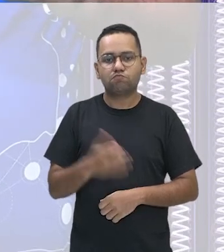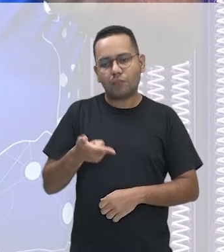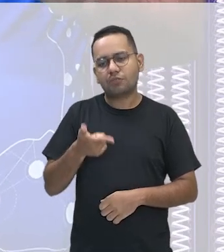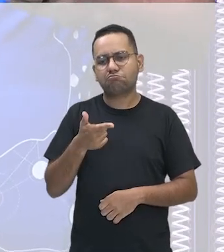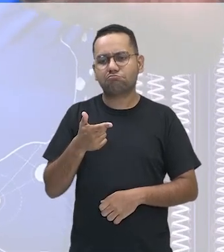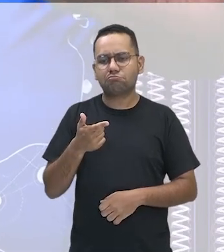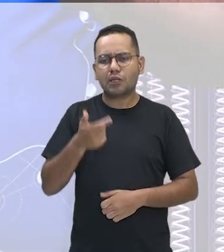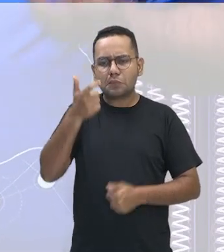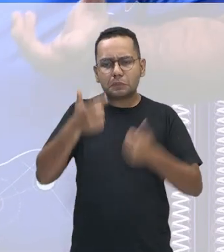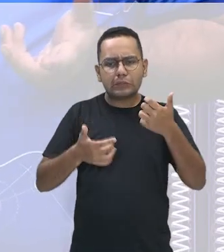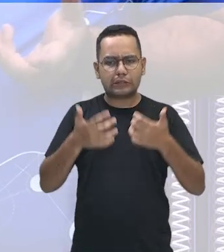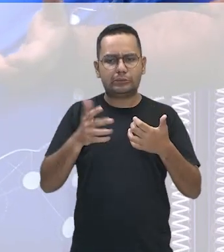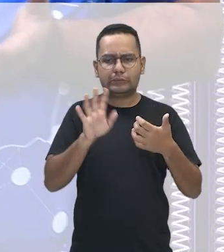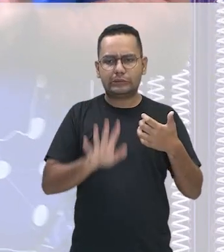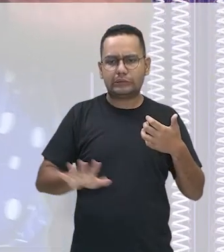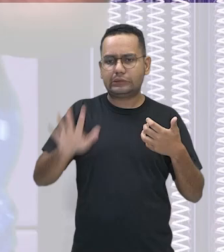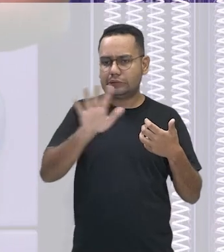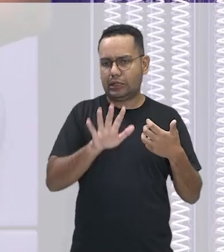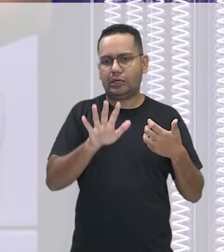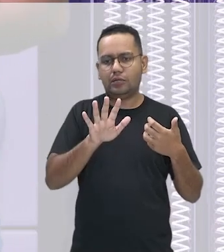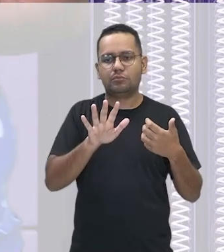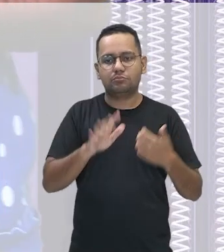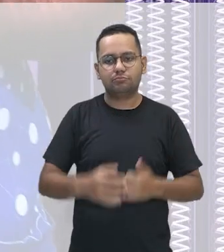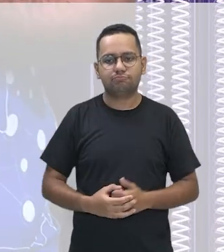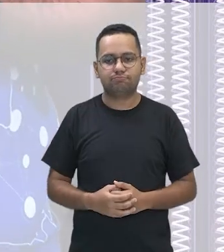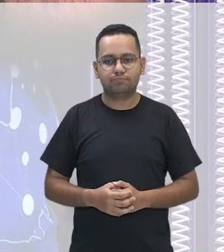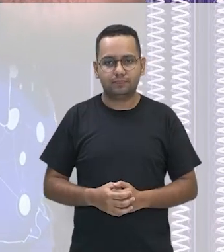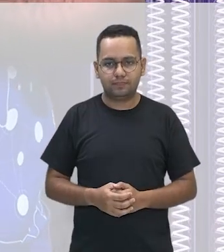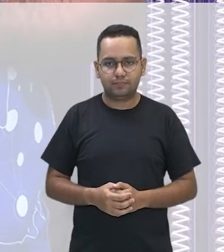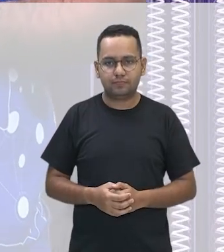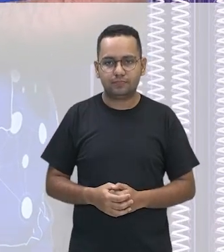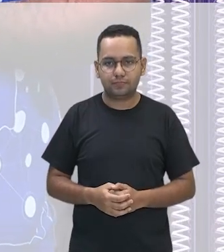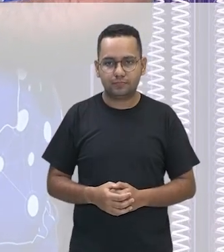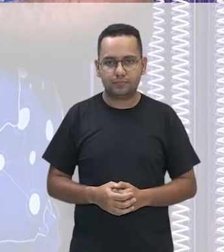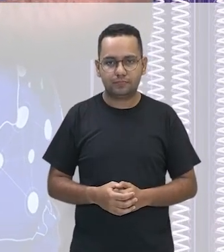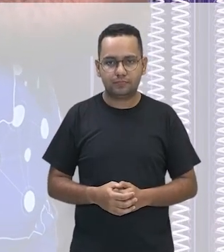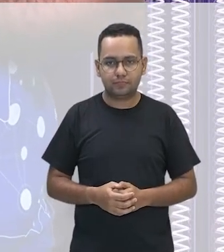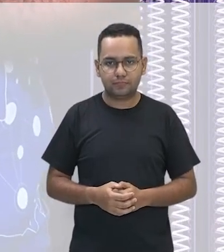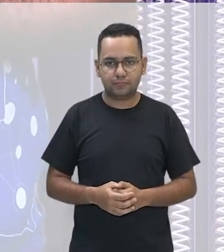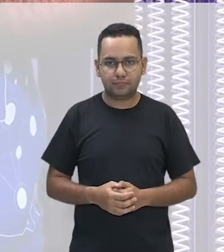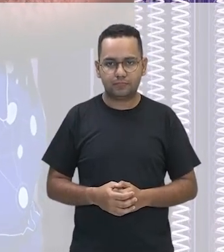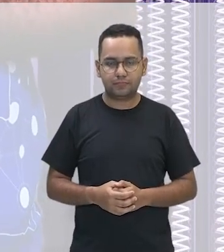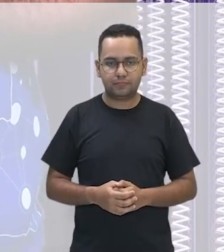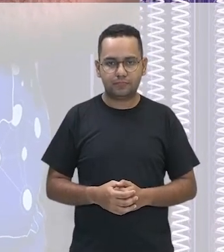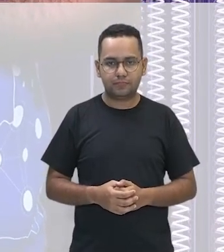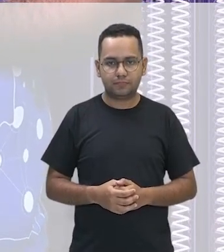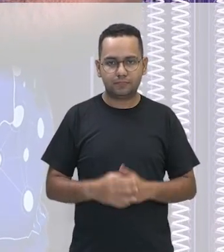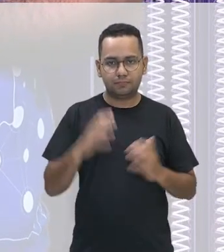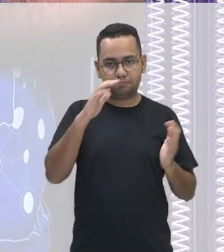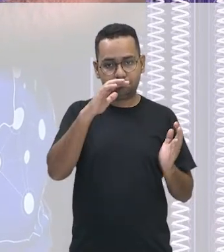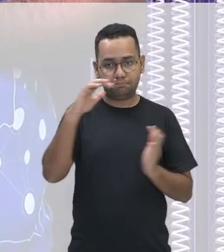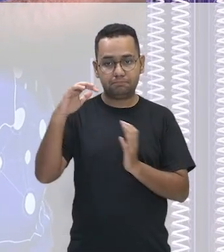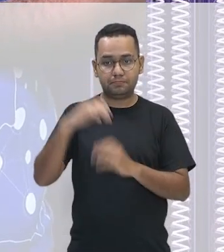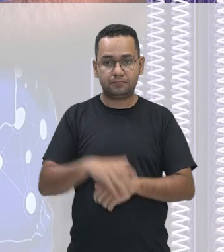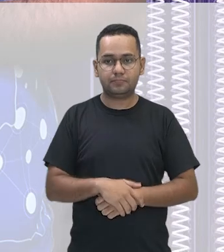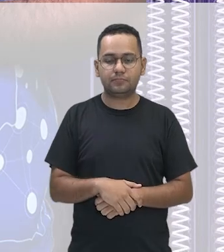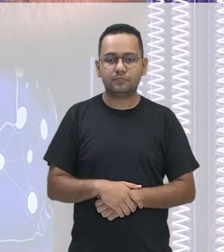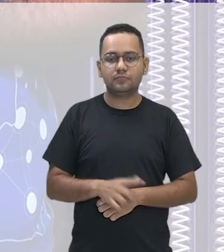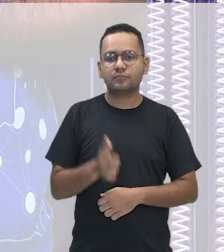sua integralidade. E aqui nós vamos dar o outro passo sobre como é que a religião ela